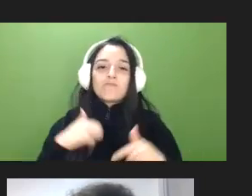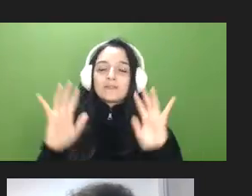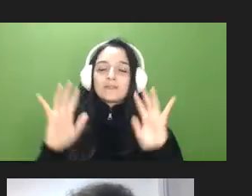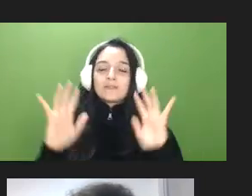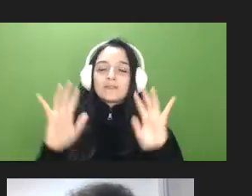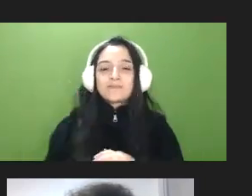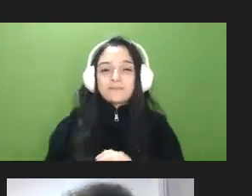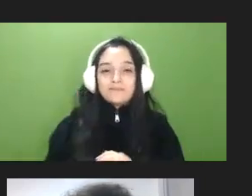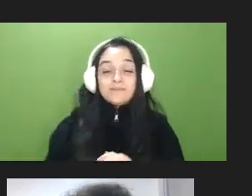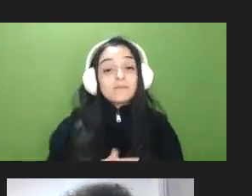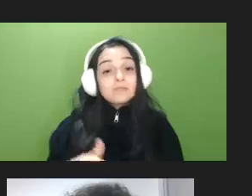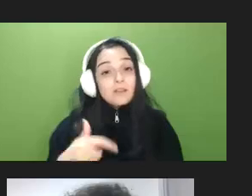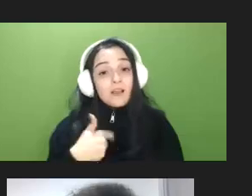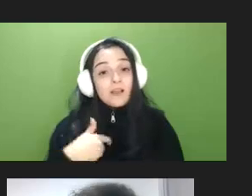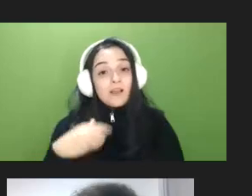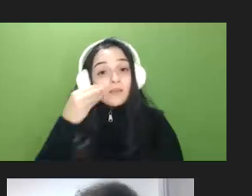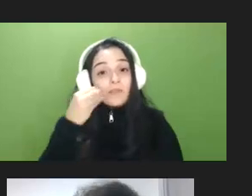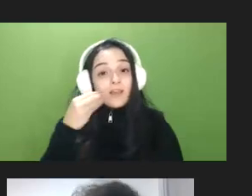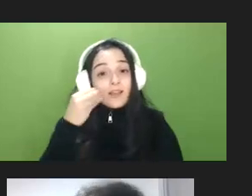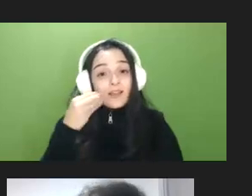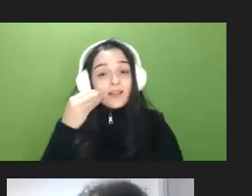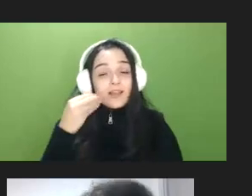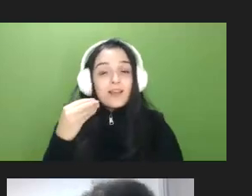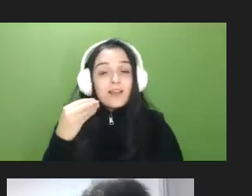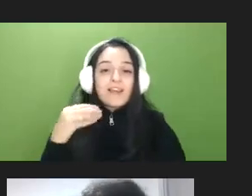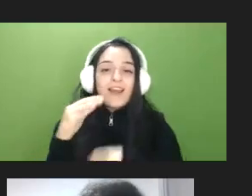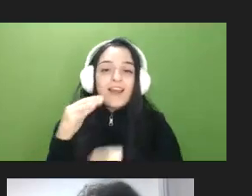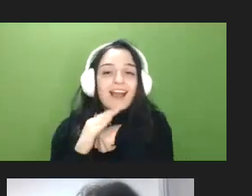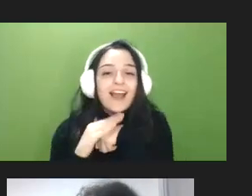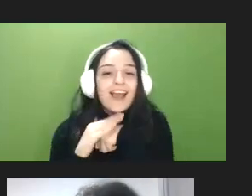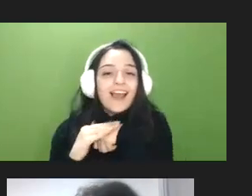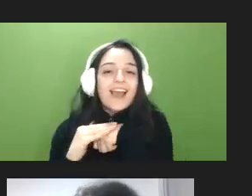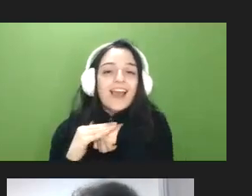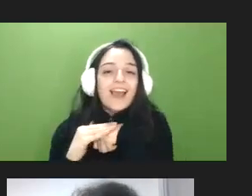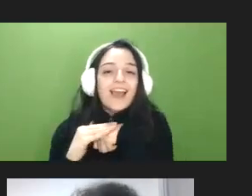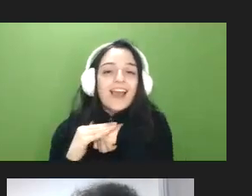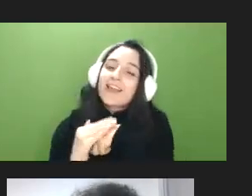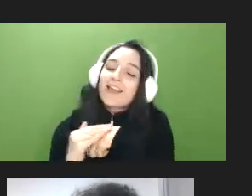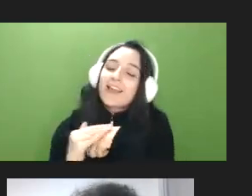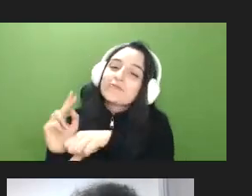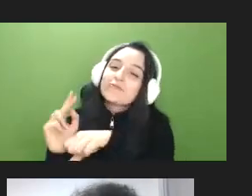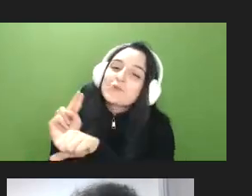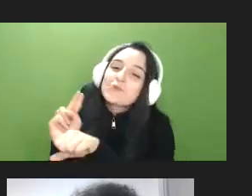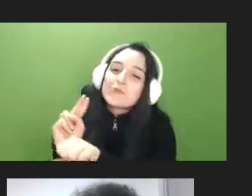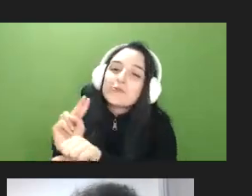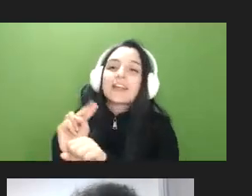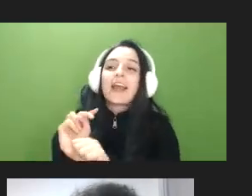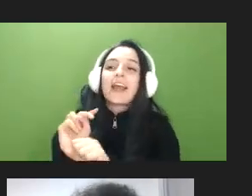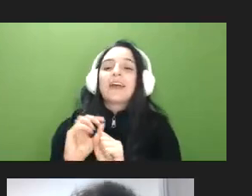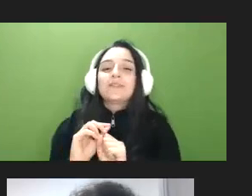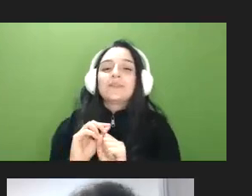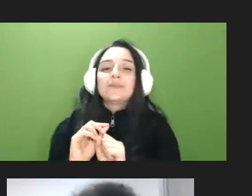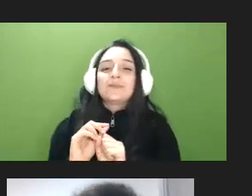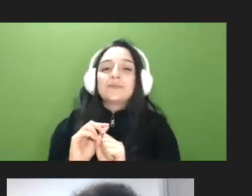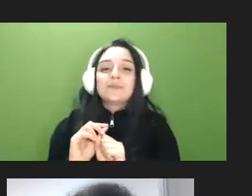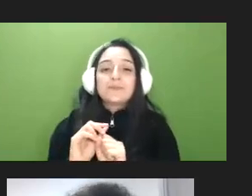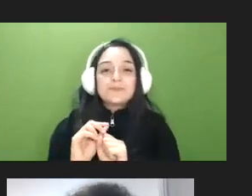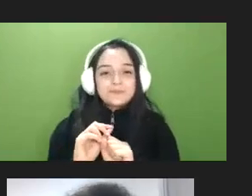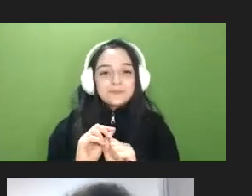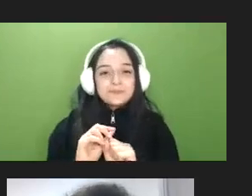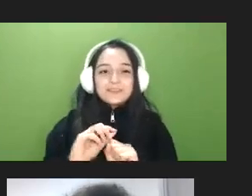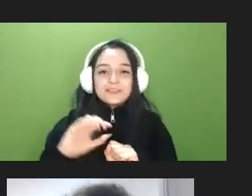assim, com muito carinho e com muito cuidado, trazer essa reunião